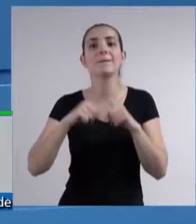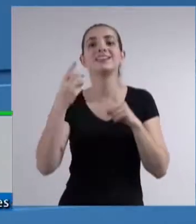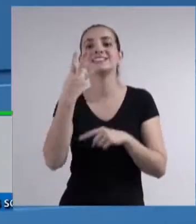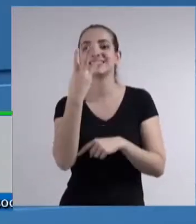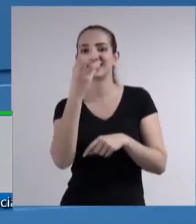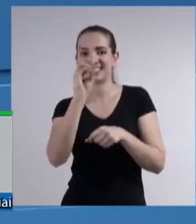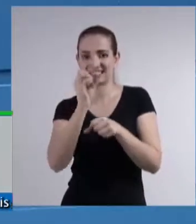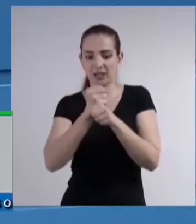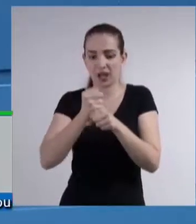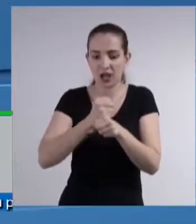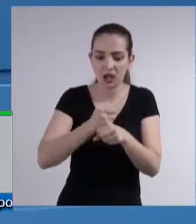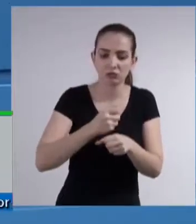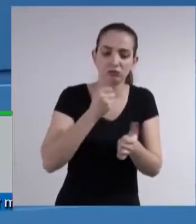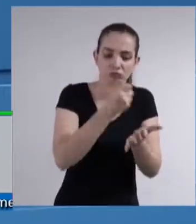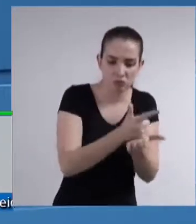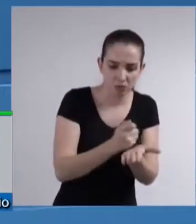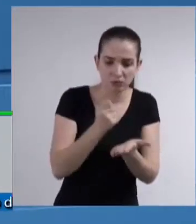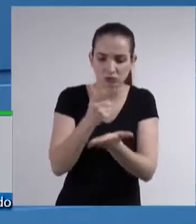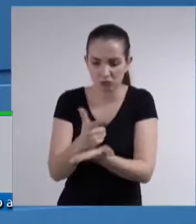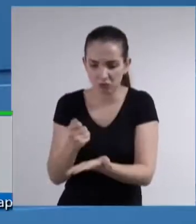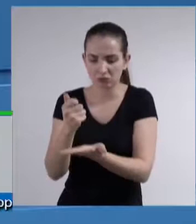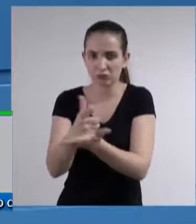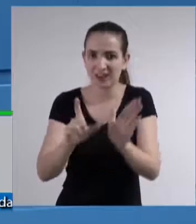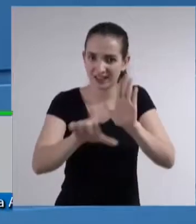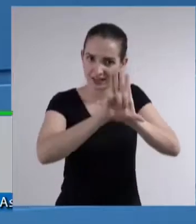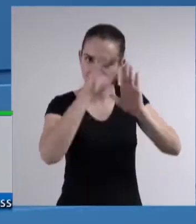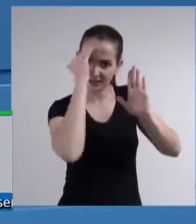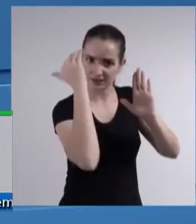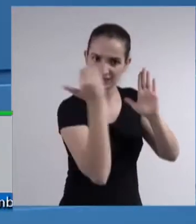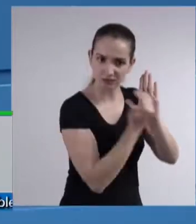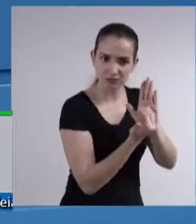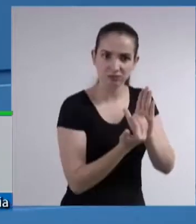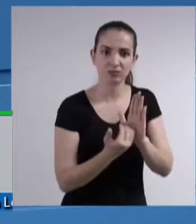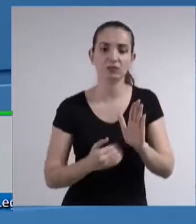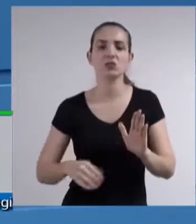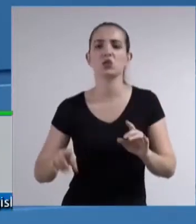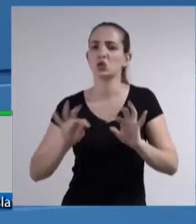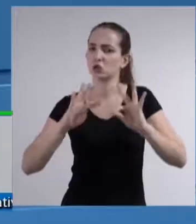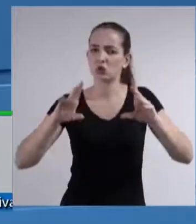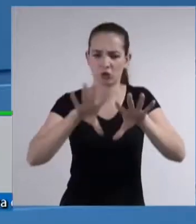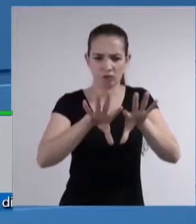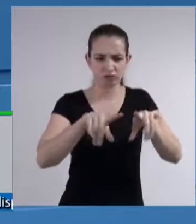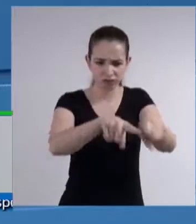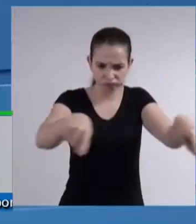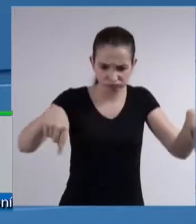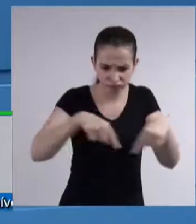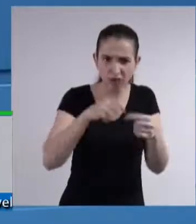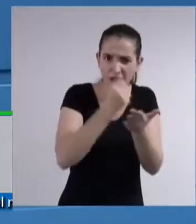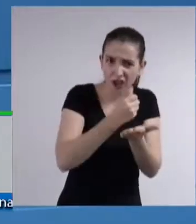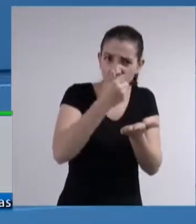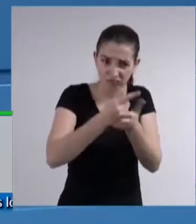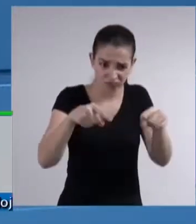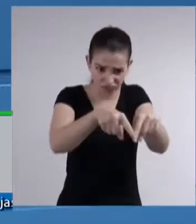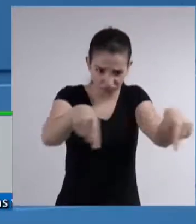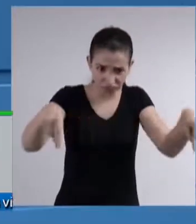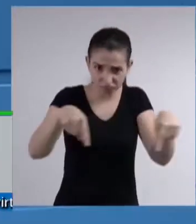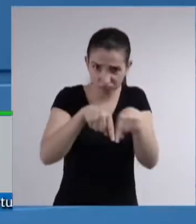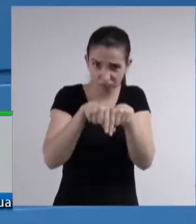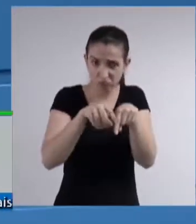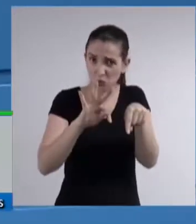anos. Tudo dentro da lei. Escritura pública, registrada em cartório, tudo certinho. E